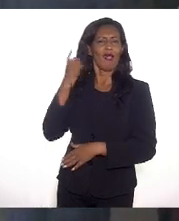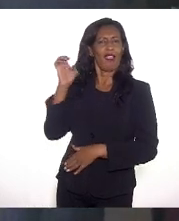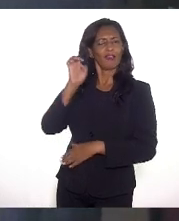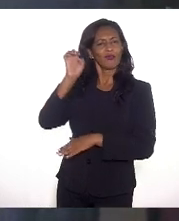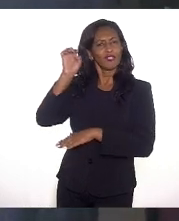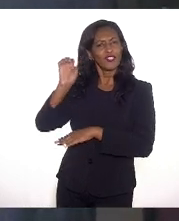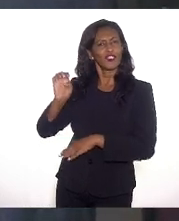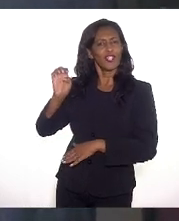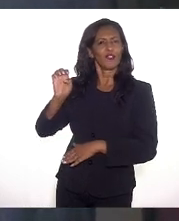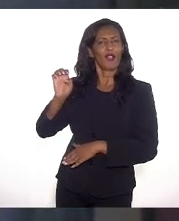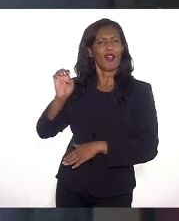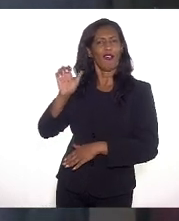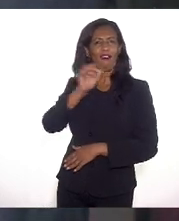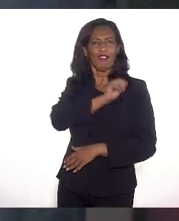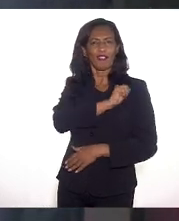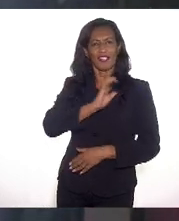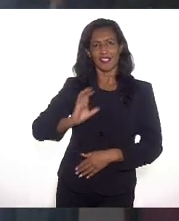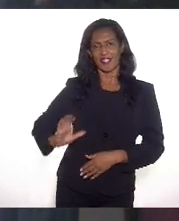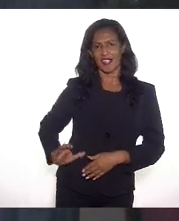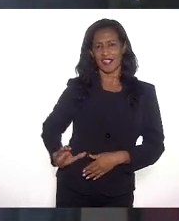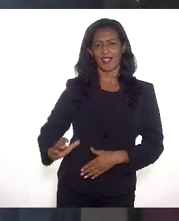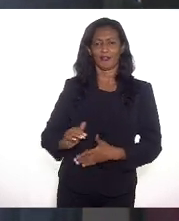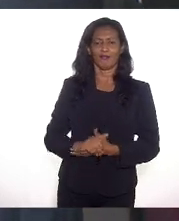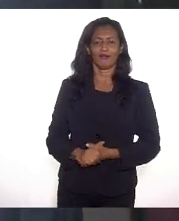André Siciliano.